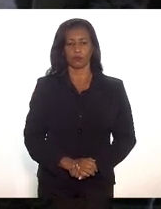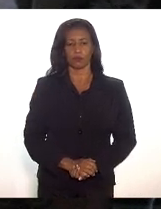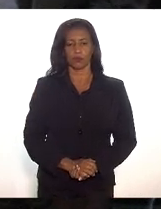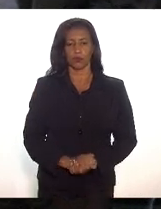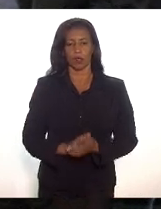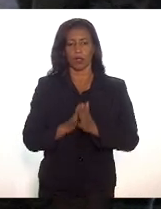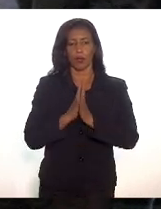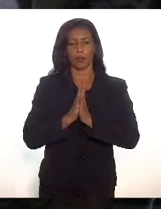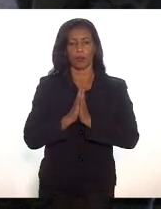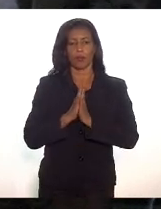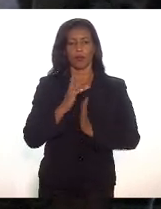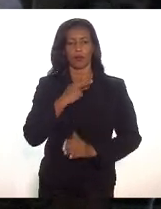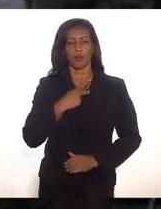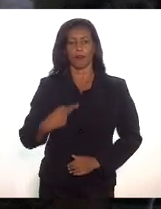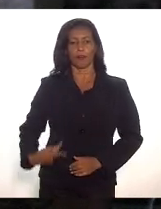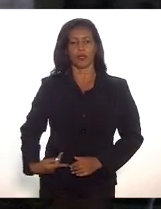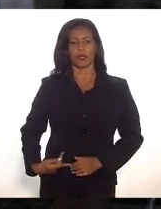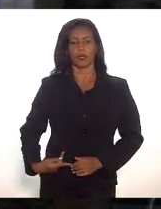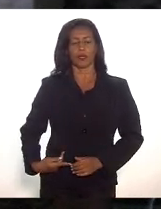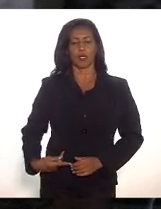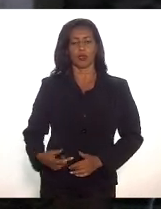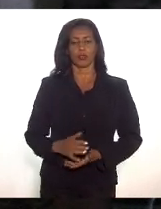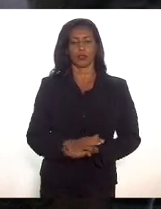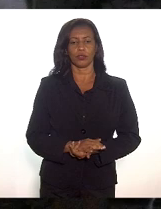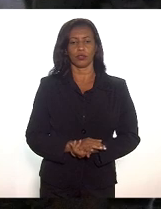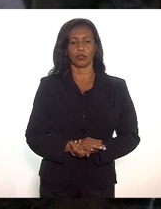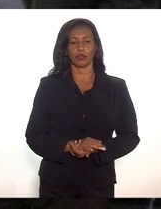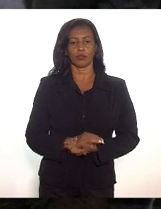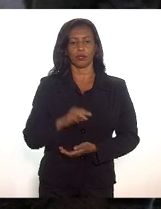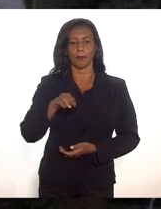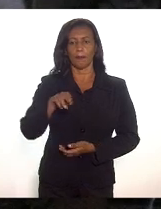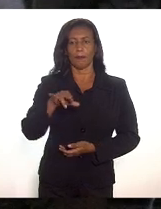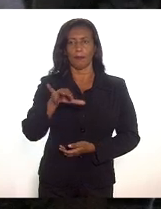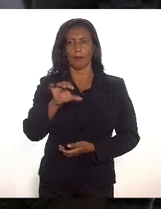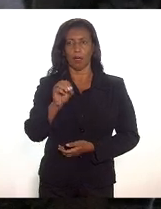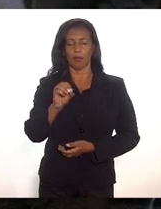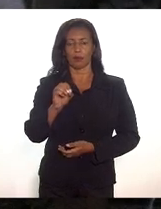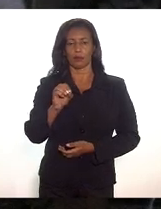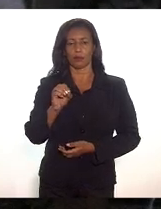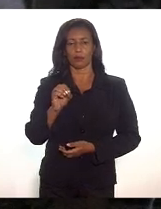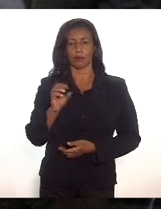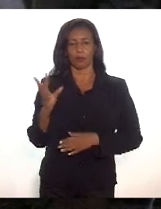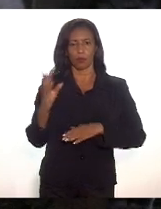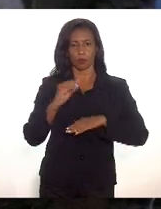Por favor, a presidência quer que consigne o voto do deputado Márcio Alberto.